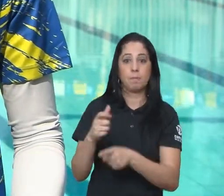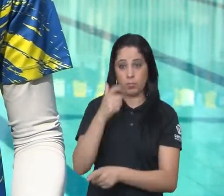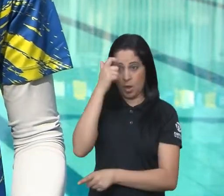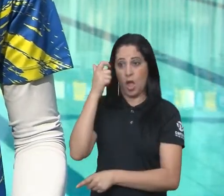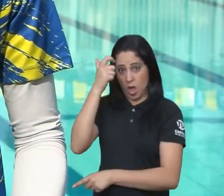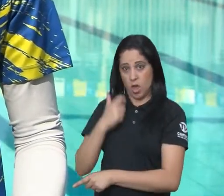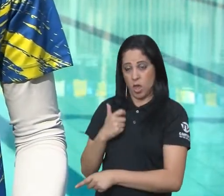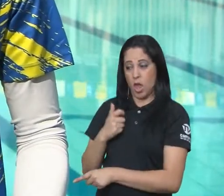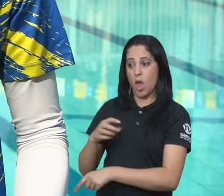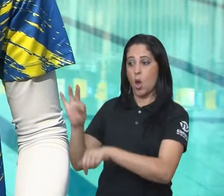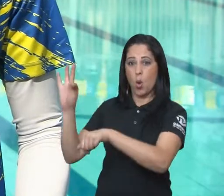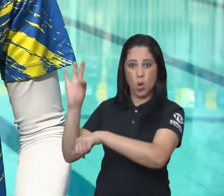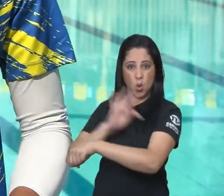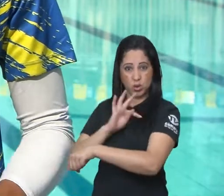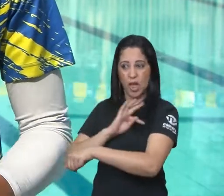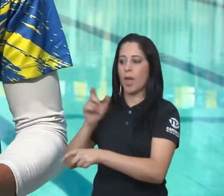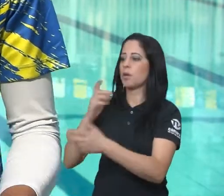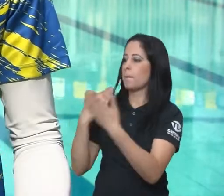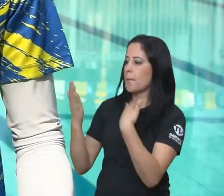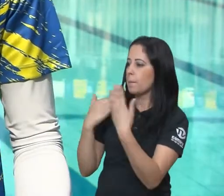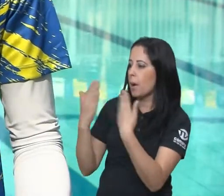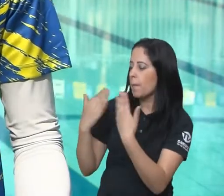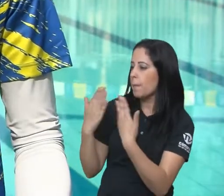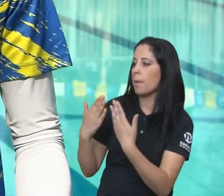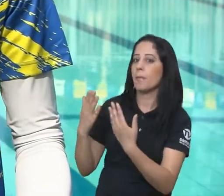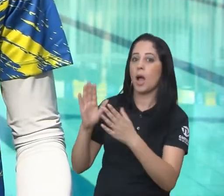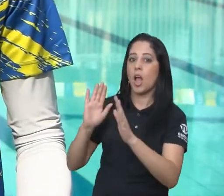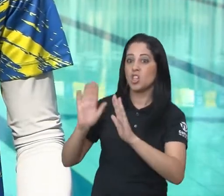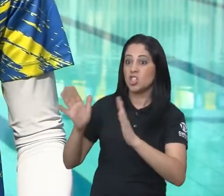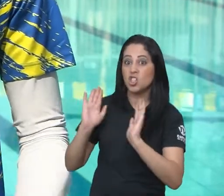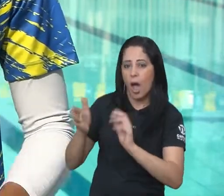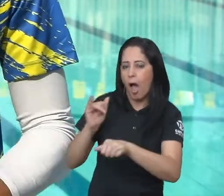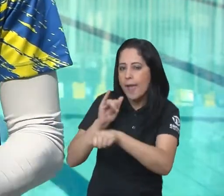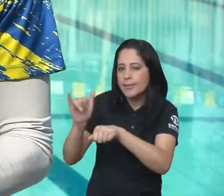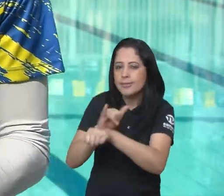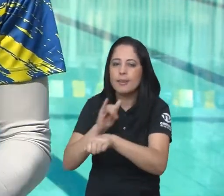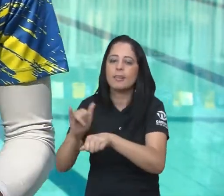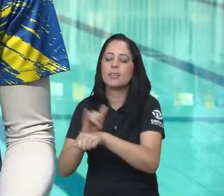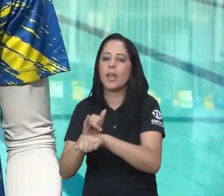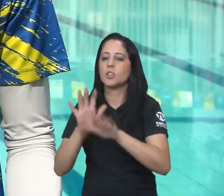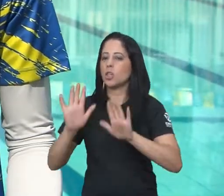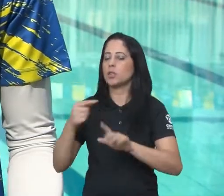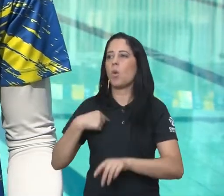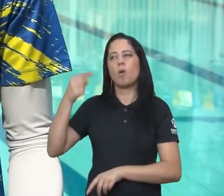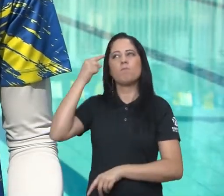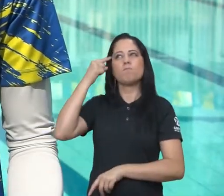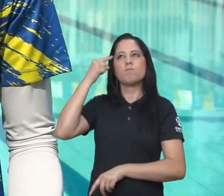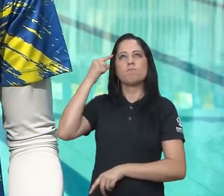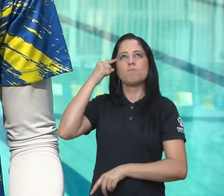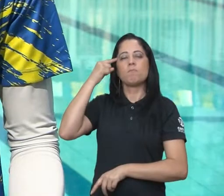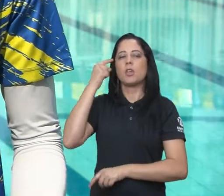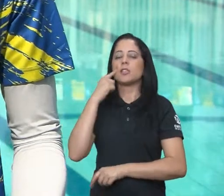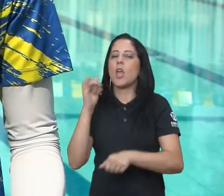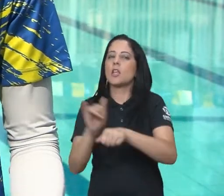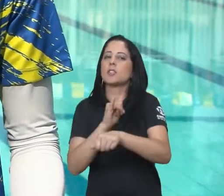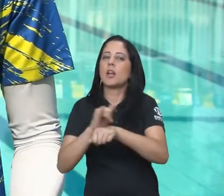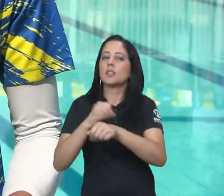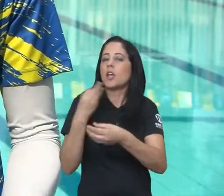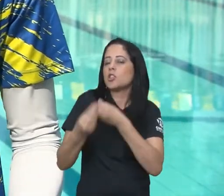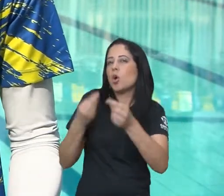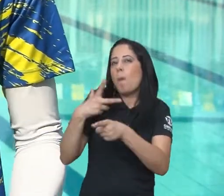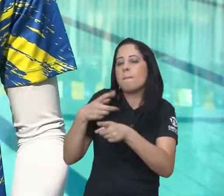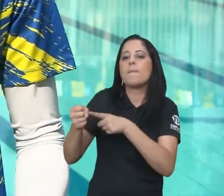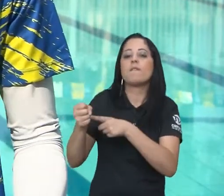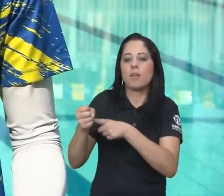conversado sobre como eu iria nadar, sobre os meus adversários que estariam comigo, então eu já fui pensando em todas